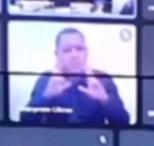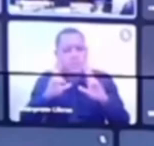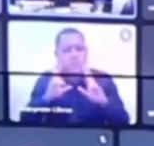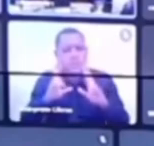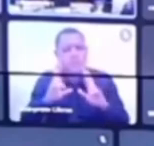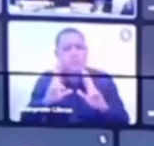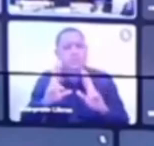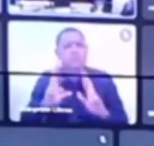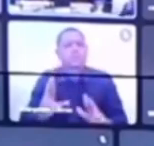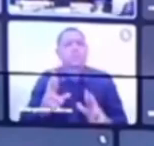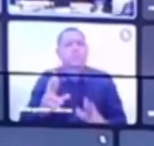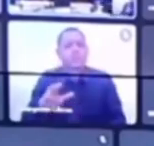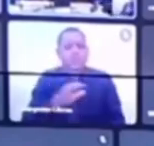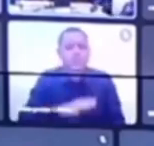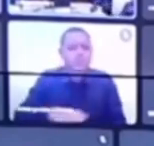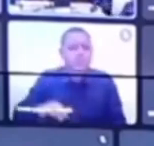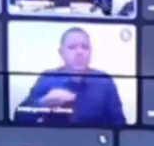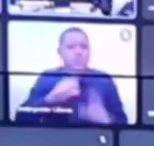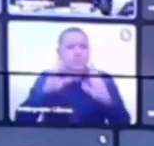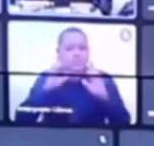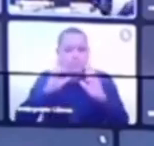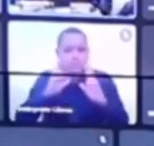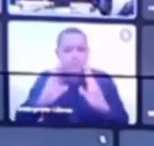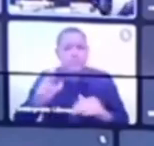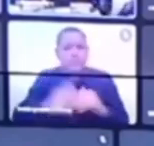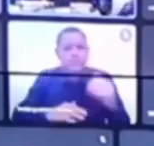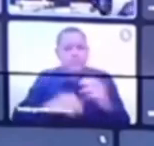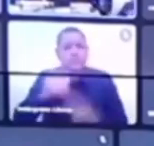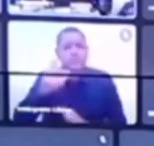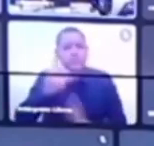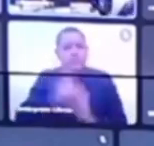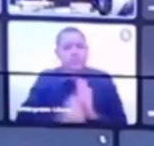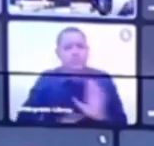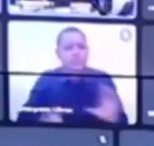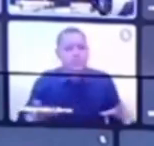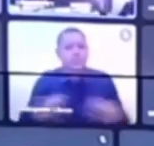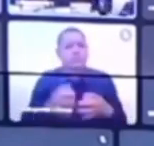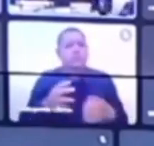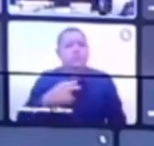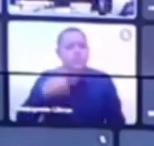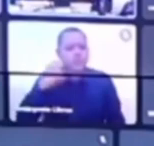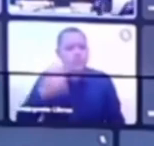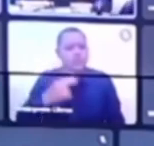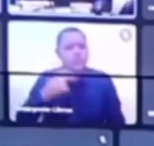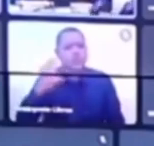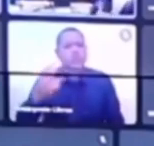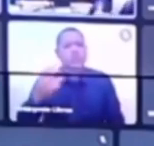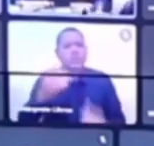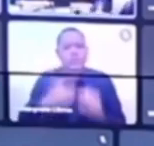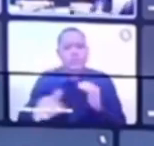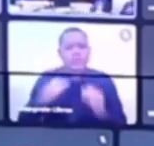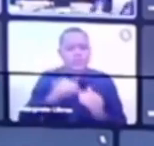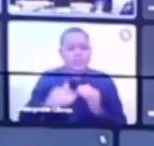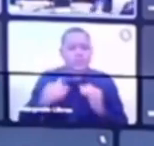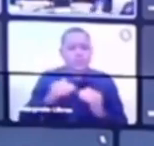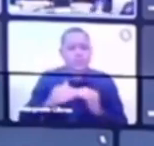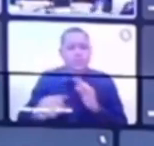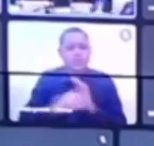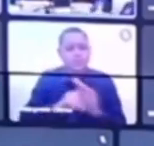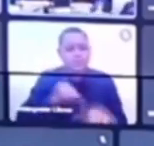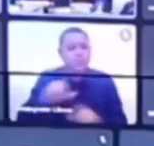em respeito a todos os juristas que fazem parte dos gabinetes dos vereadores que se opuseram a esta